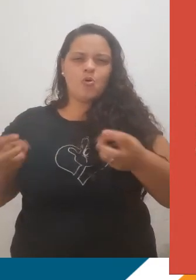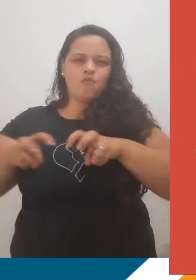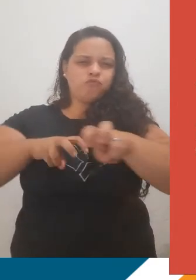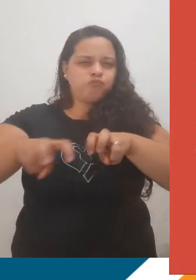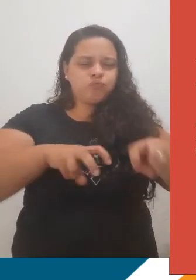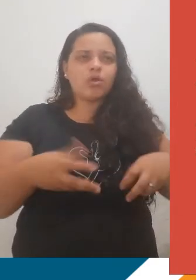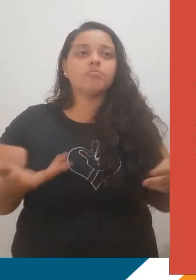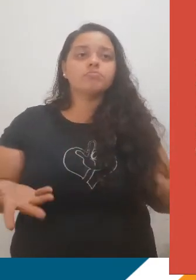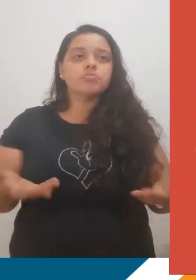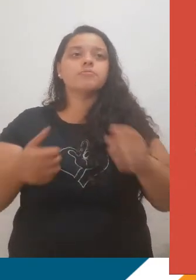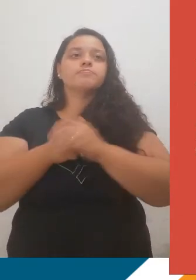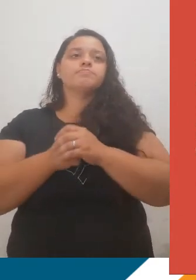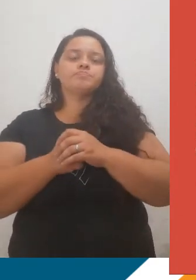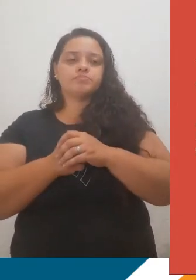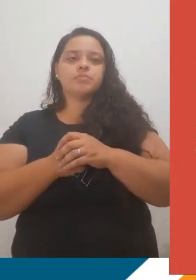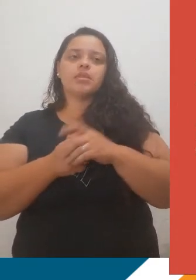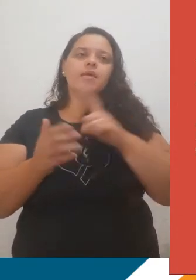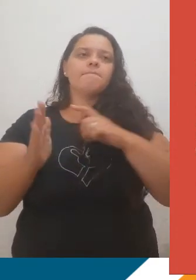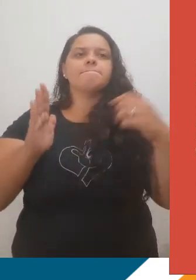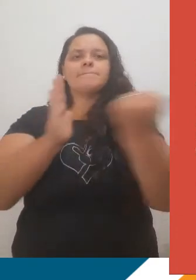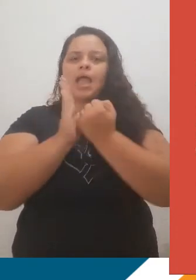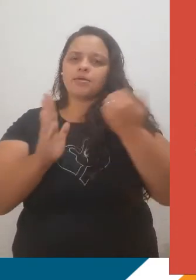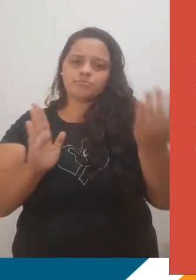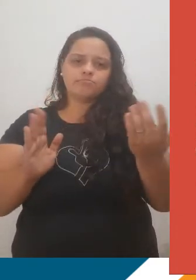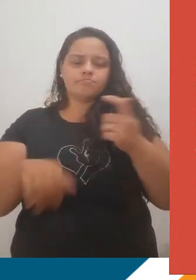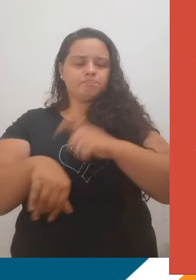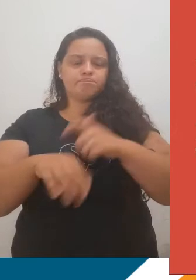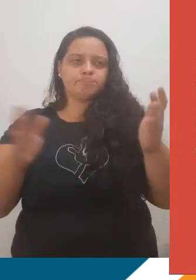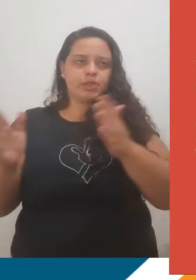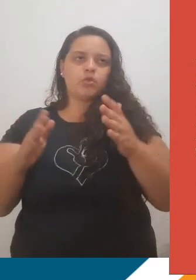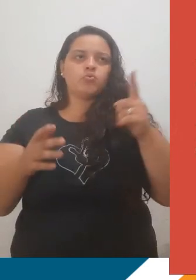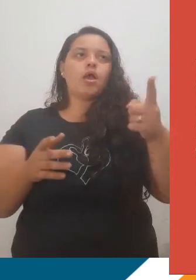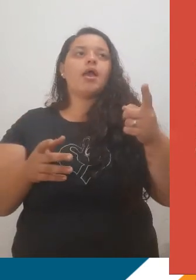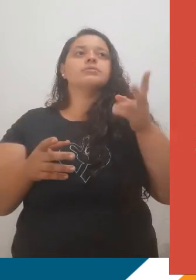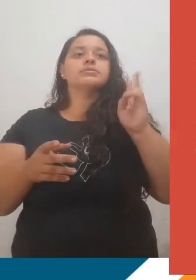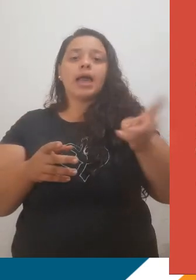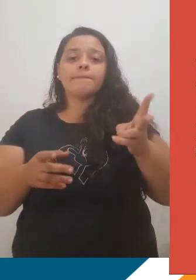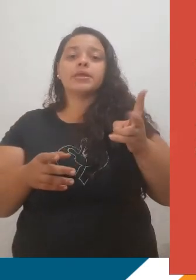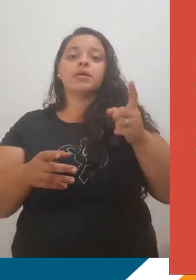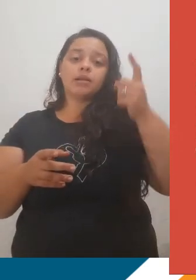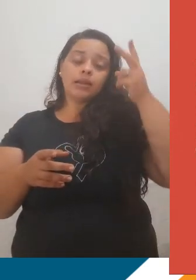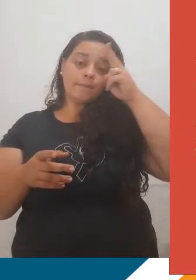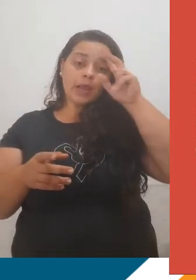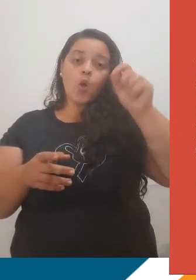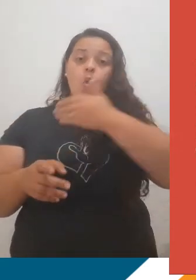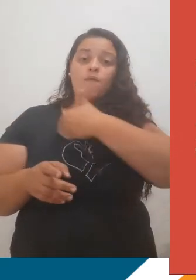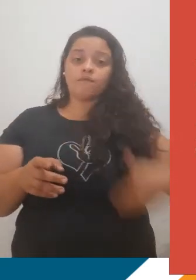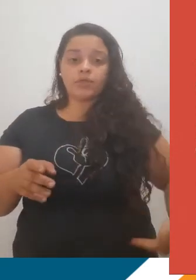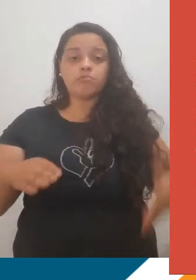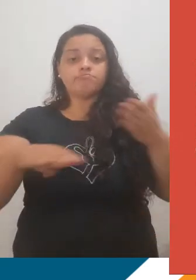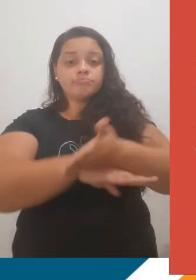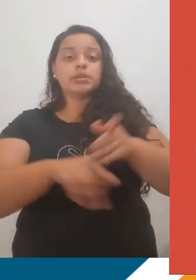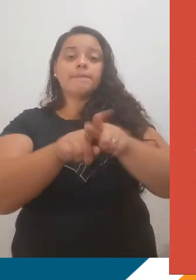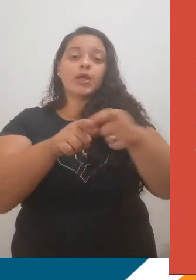mas o nacional desenvolvimentismo é muito maior, marca esse período todo e é sempre baseado nessa intervenção e nesse controle do Estado